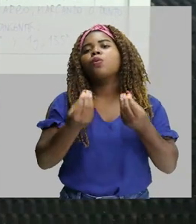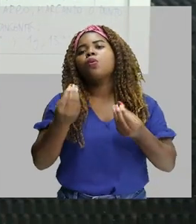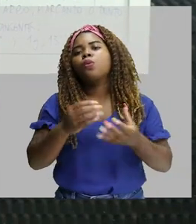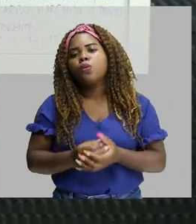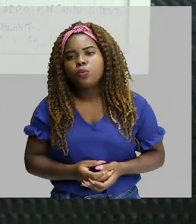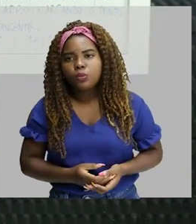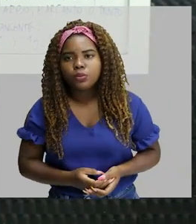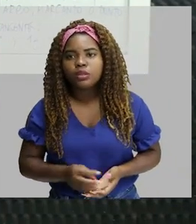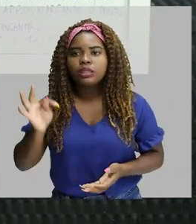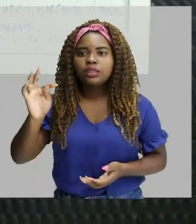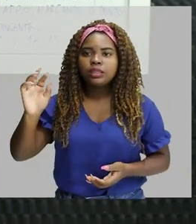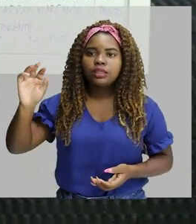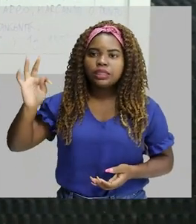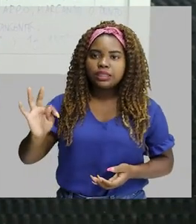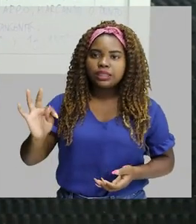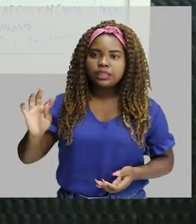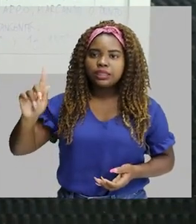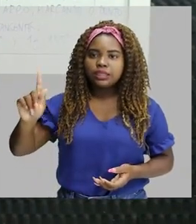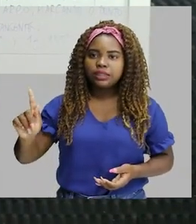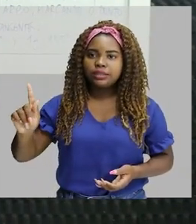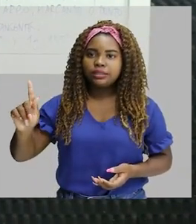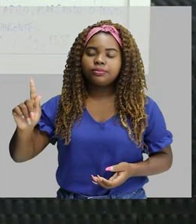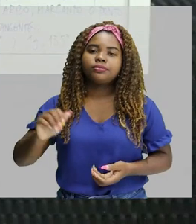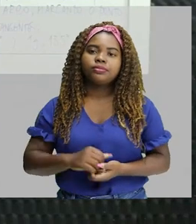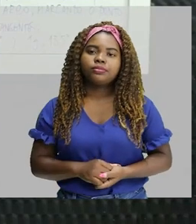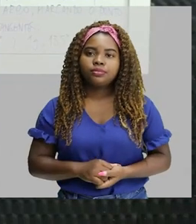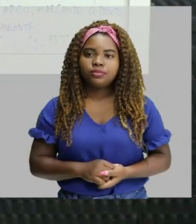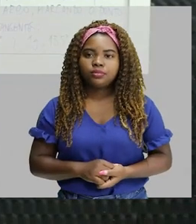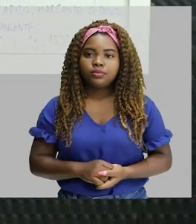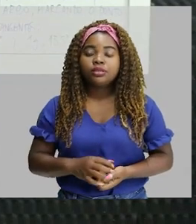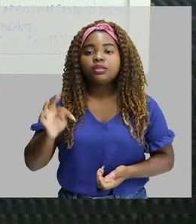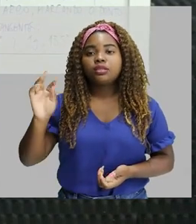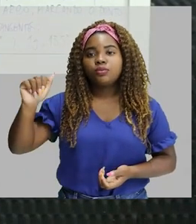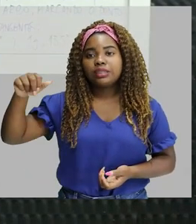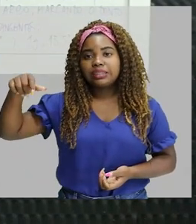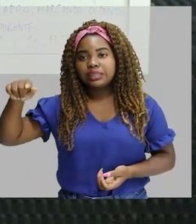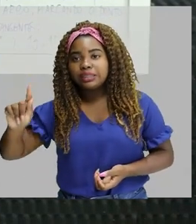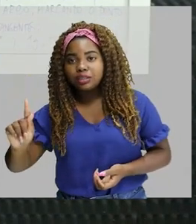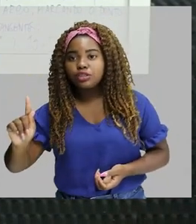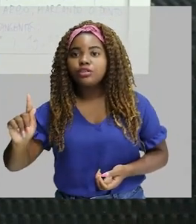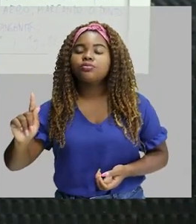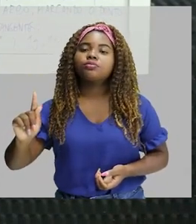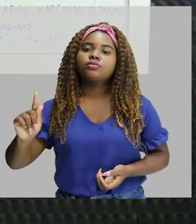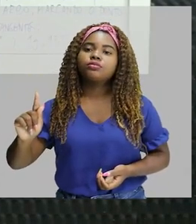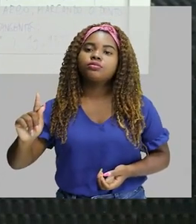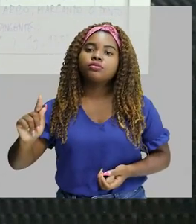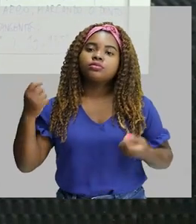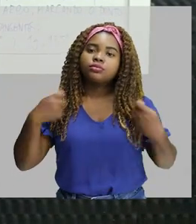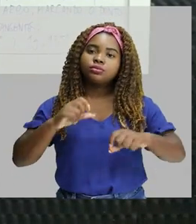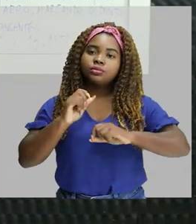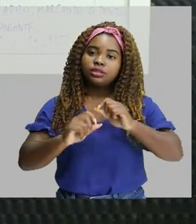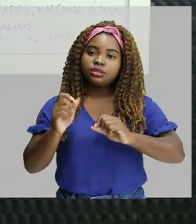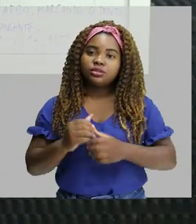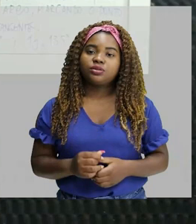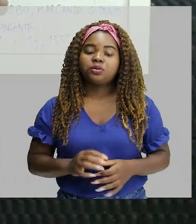outro Eixo para encontrar tangente tá então a gente vai ver que tangente a gente tem que ter ter um eixo à